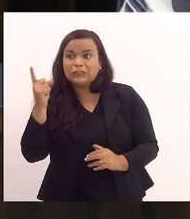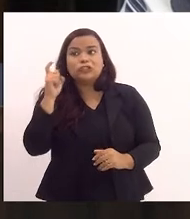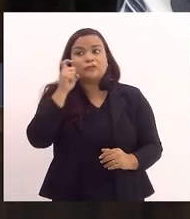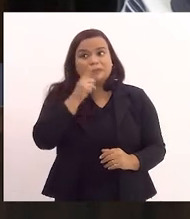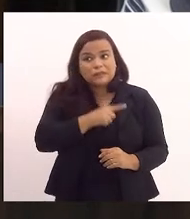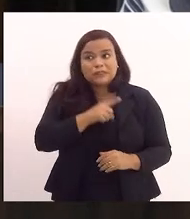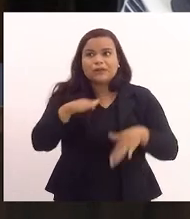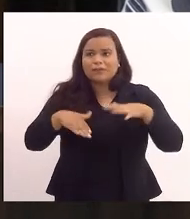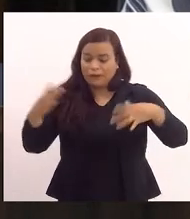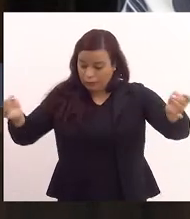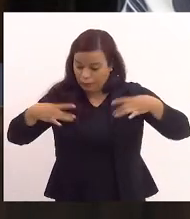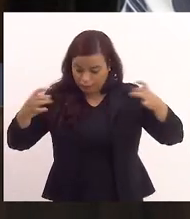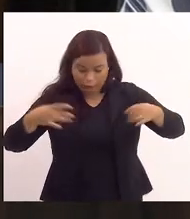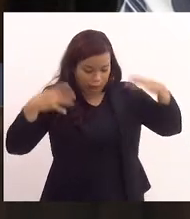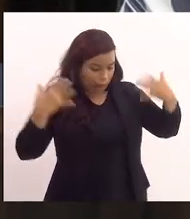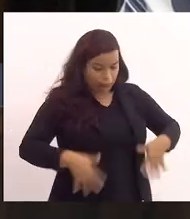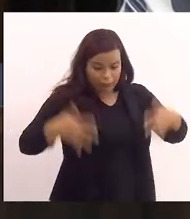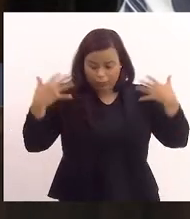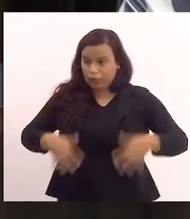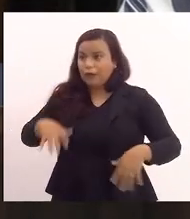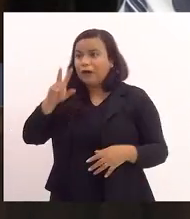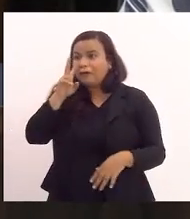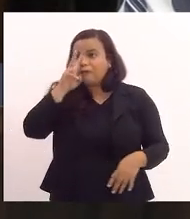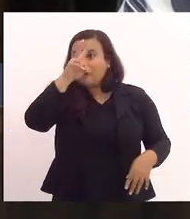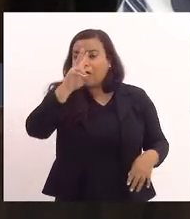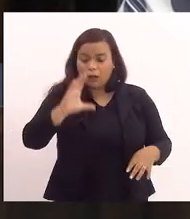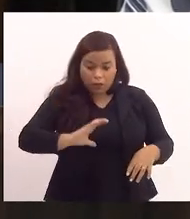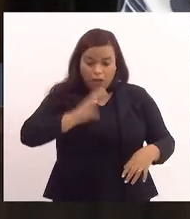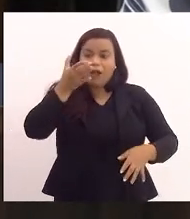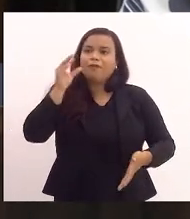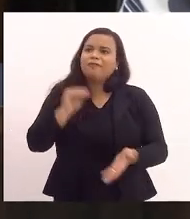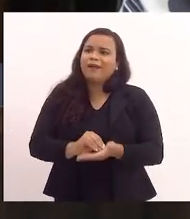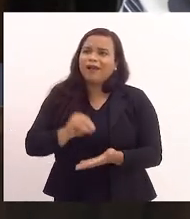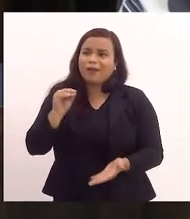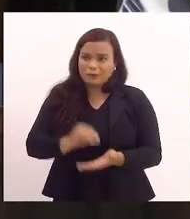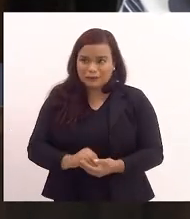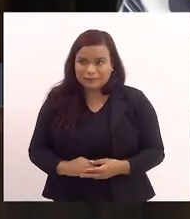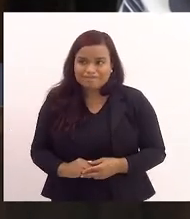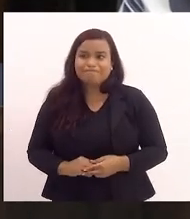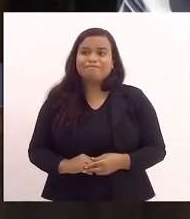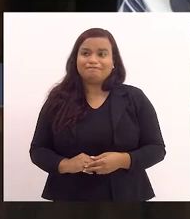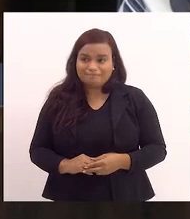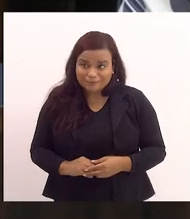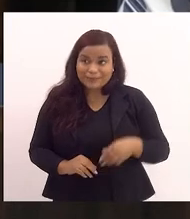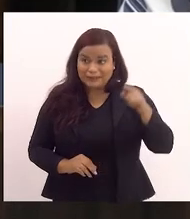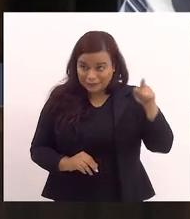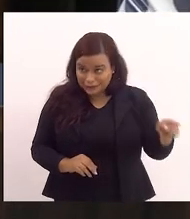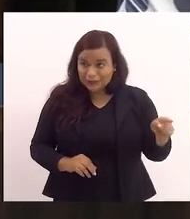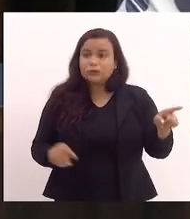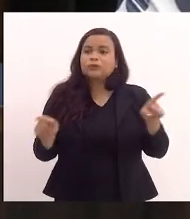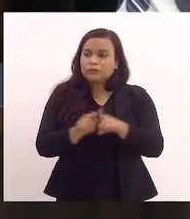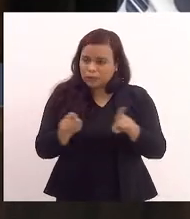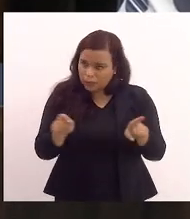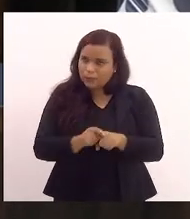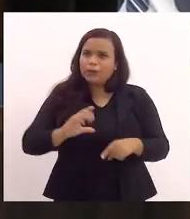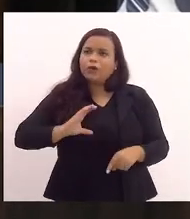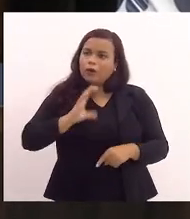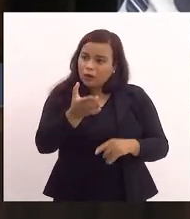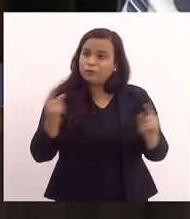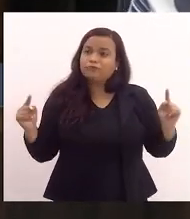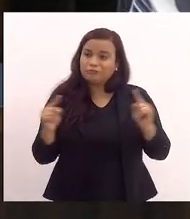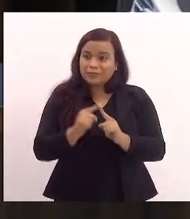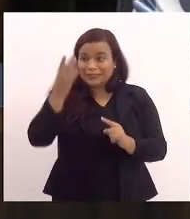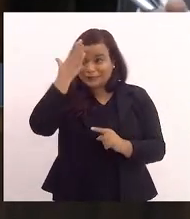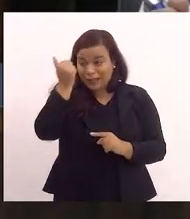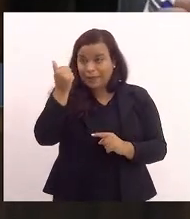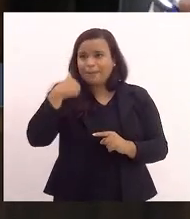o pânico que nos assola não nos dá coragem a sair. Isso também deve ser um ato de coragem. Reconhecer o